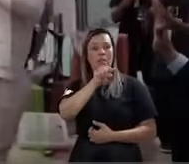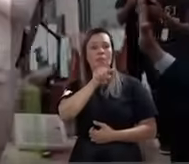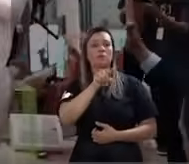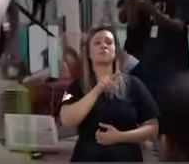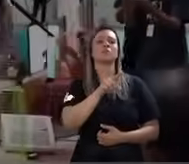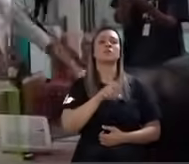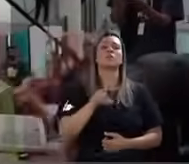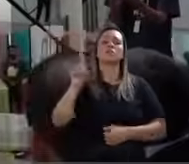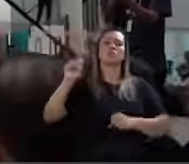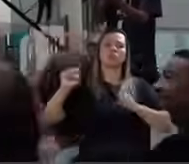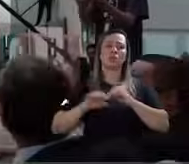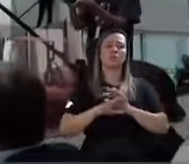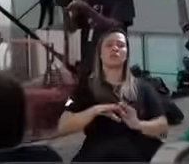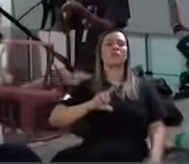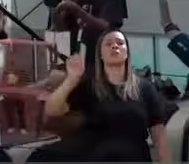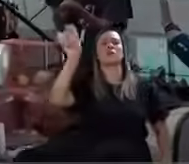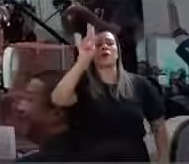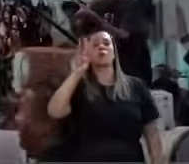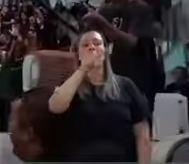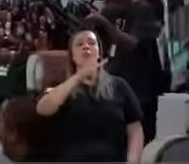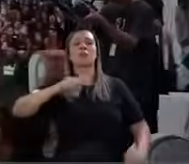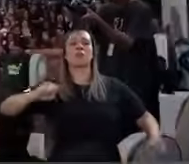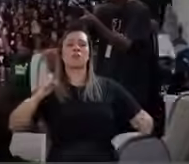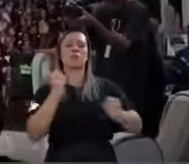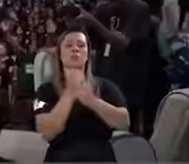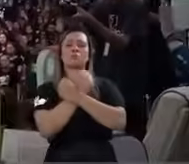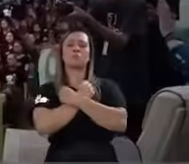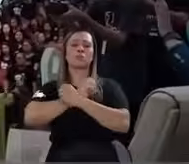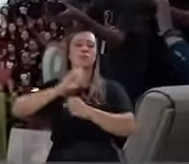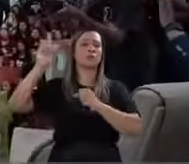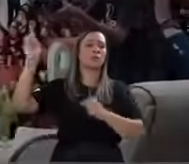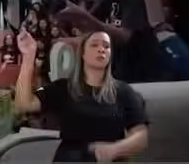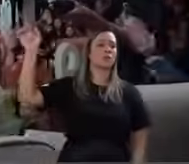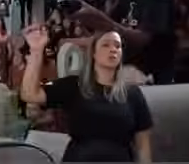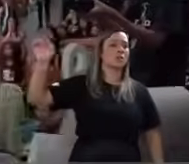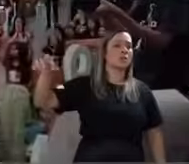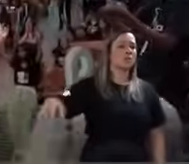igreja glorifica, eu lhe darei um abraço e Deus te encherá do seu espírito.